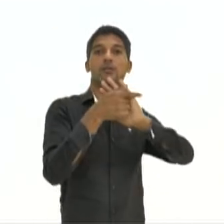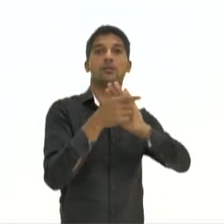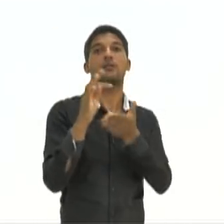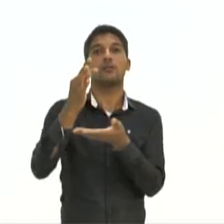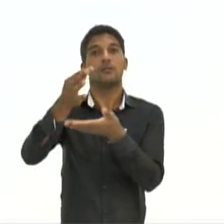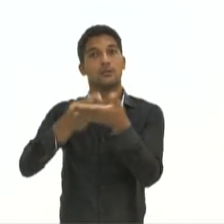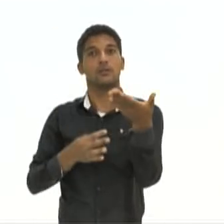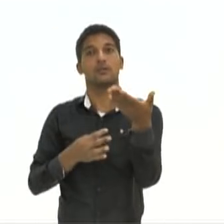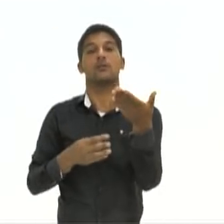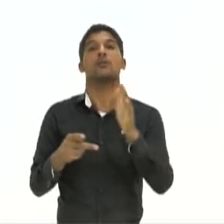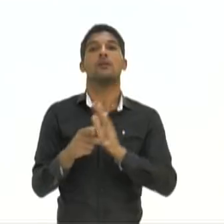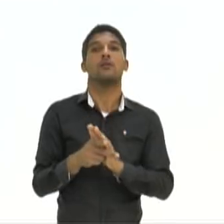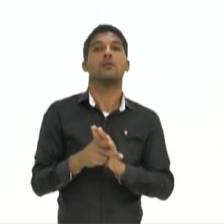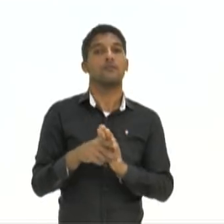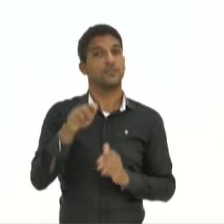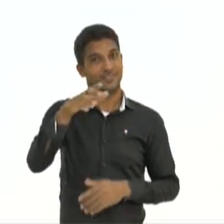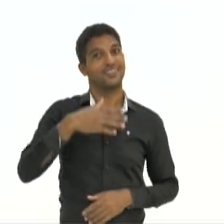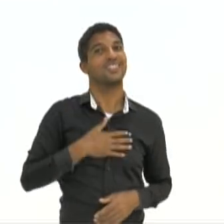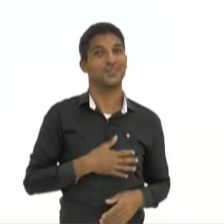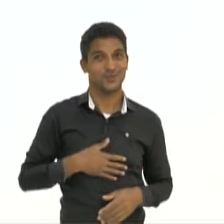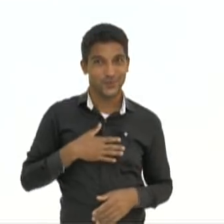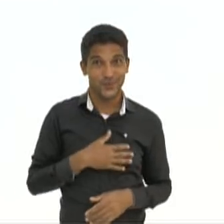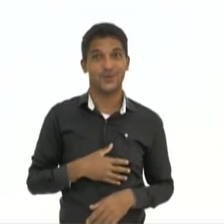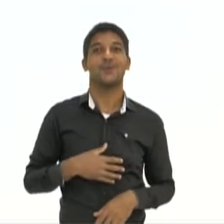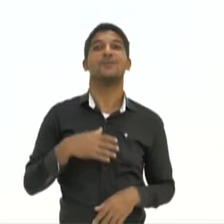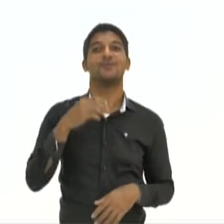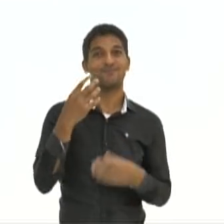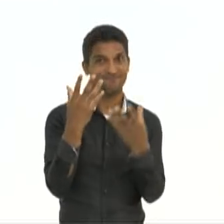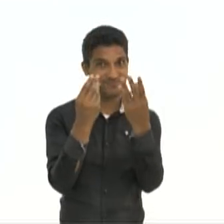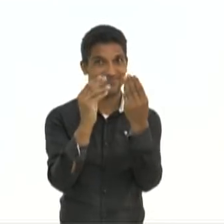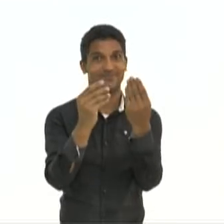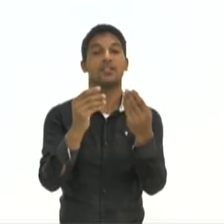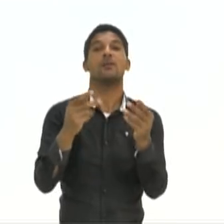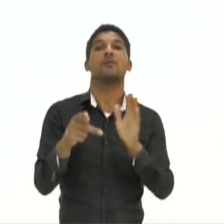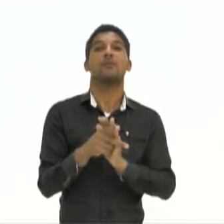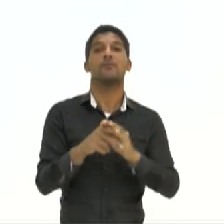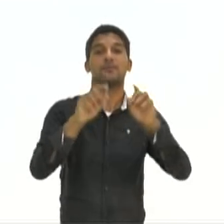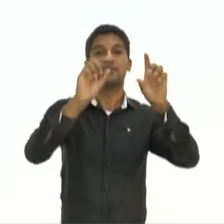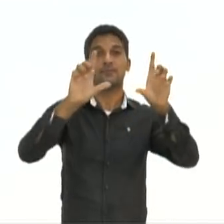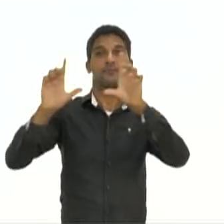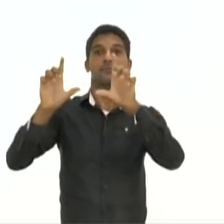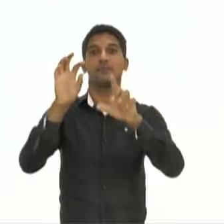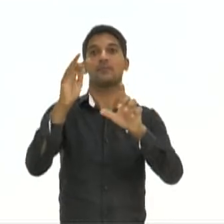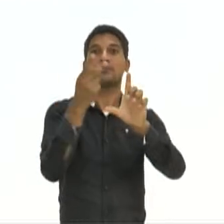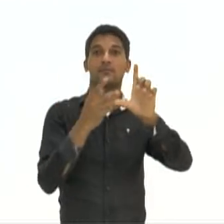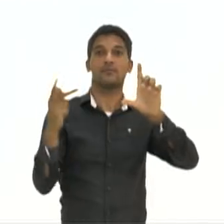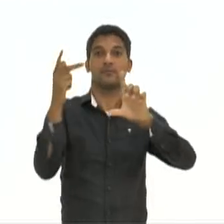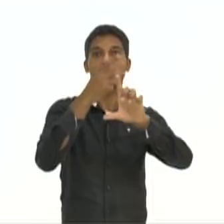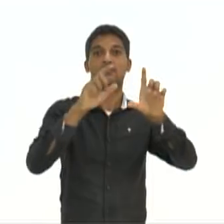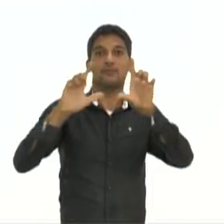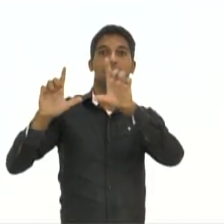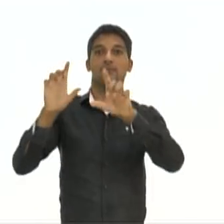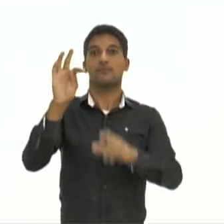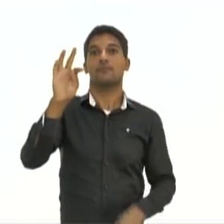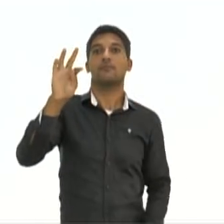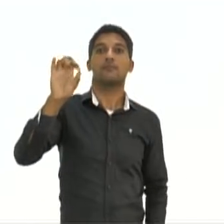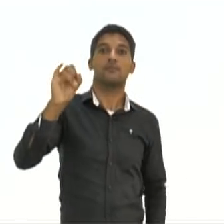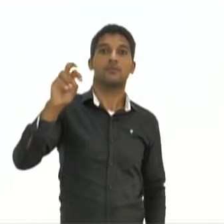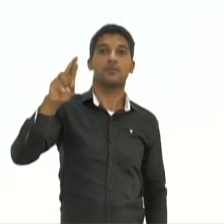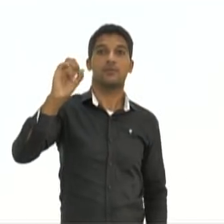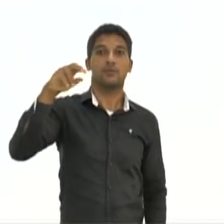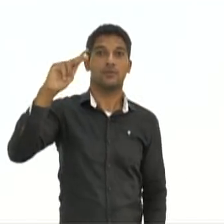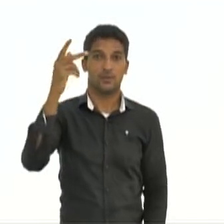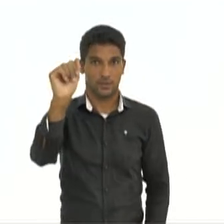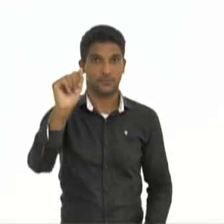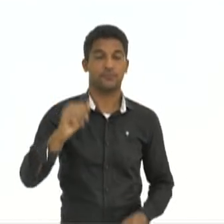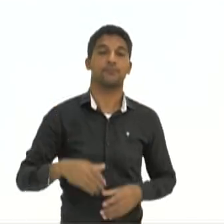textual que vocês conhecem e gostam muito no geral, né, que são as tirinhas. A gente vai rever o que é um período composto, vamos